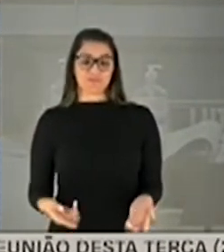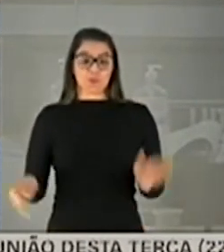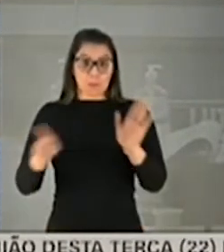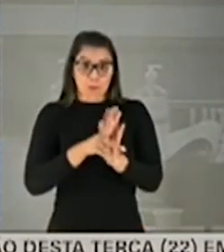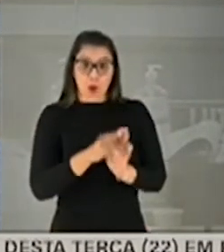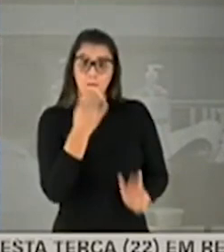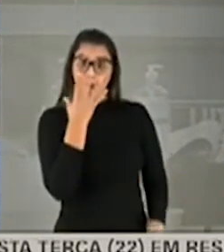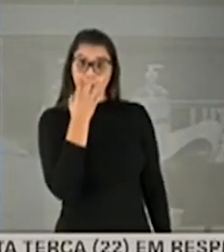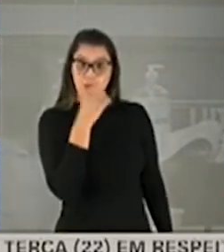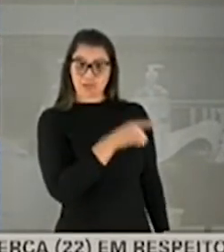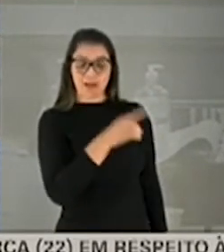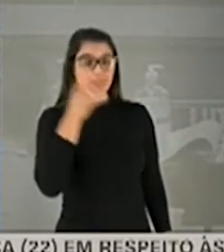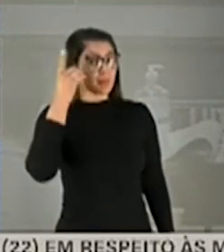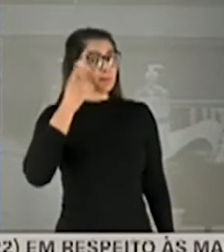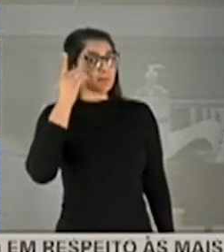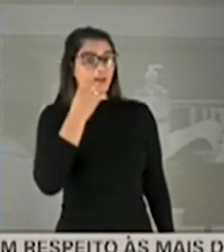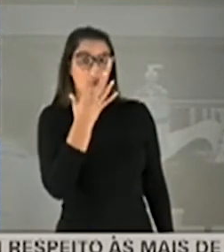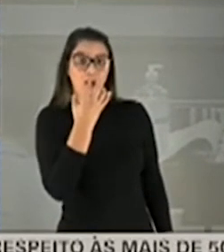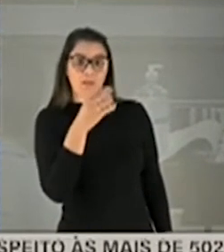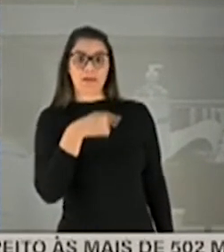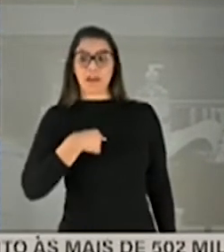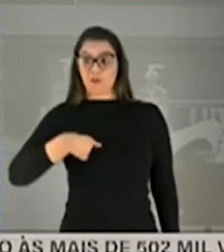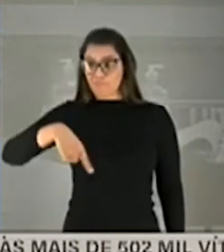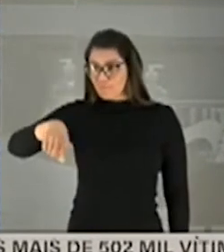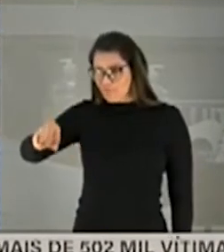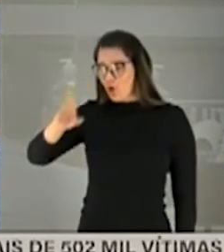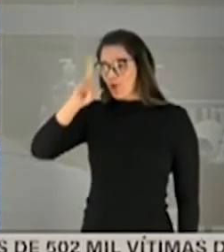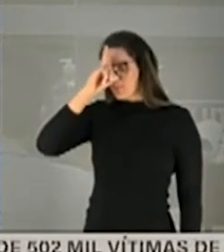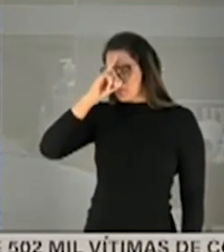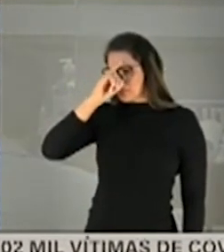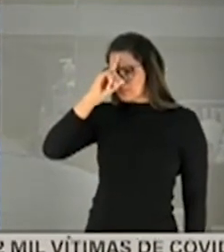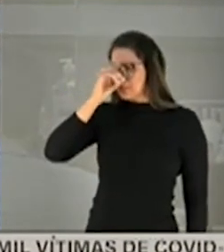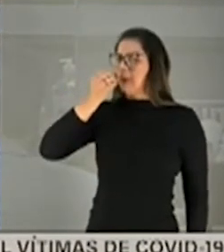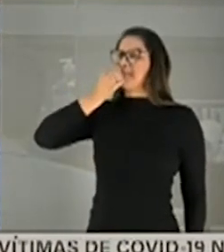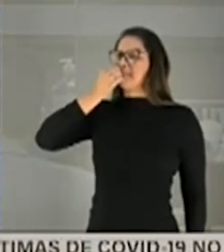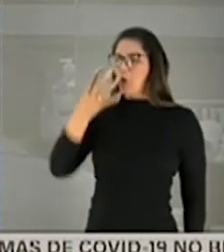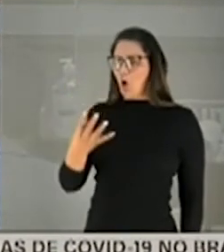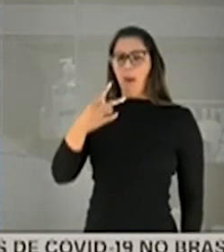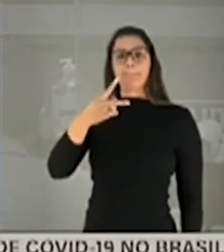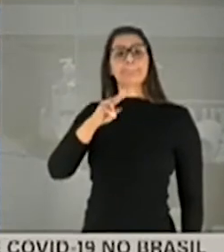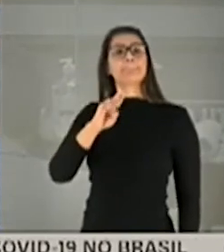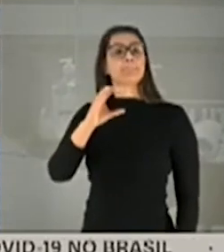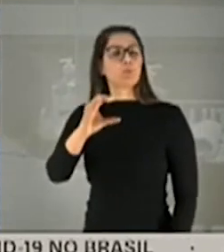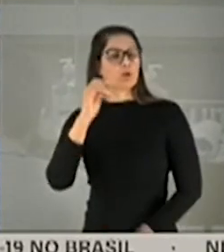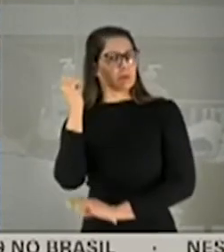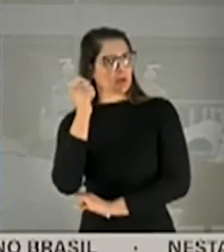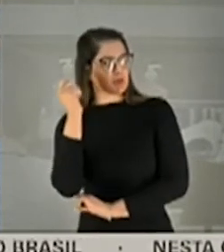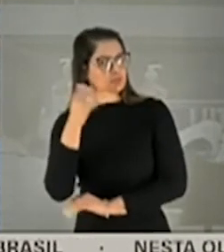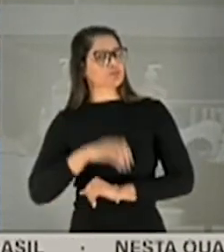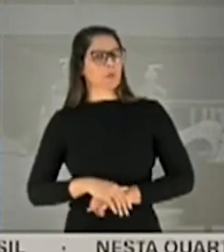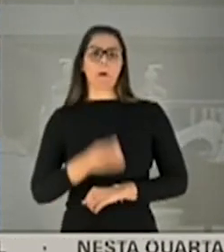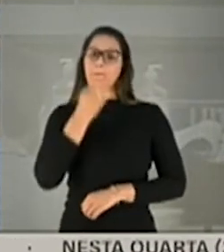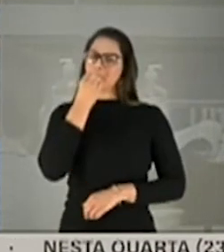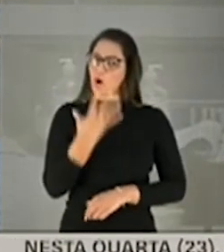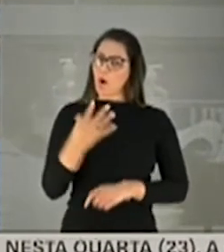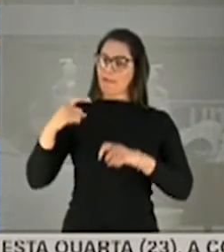doutor Osmar, deputado Osmar, ele foi para um bom hospital da PUC, eu não conheço a PUC do Rio Grande do Sul, deve ter bons